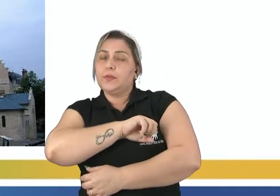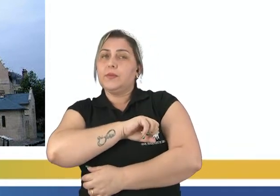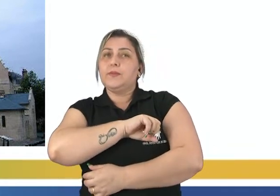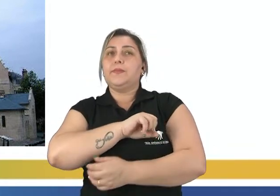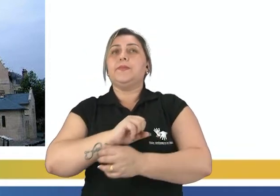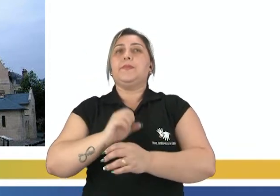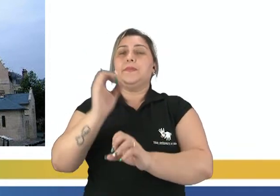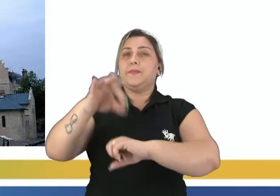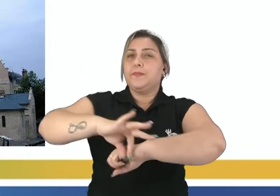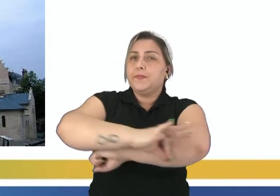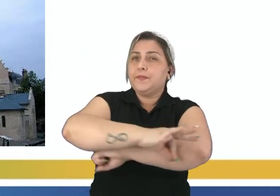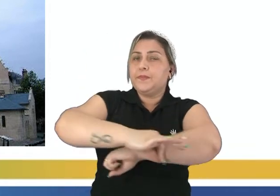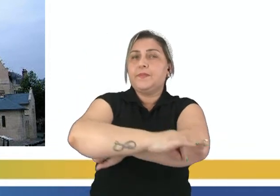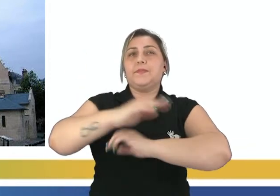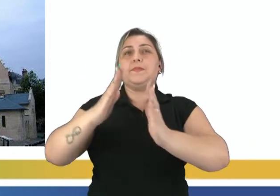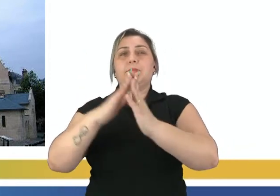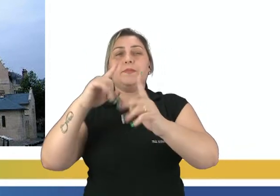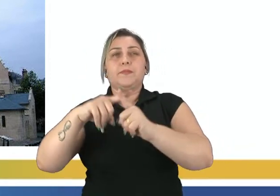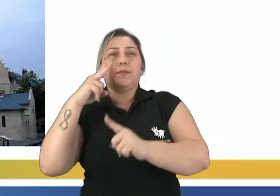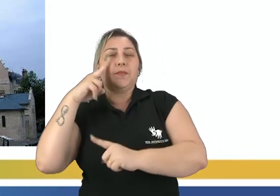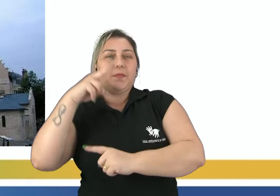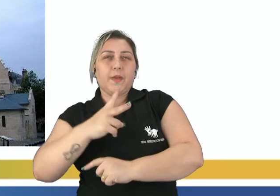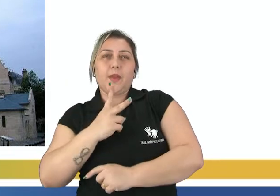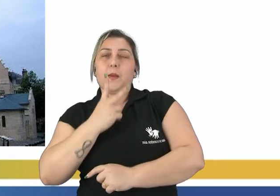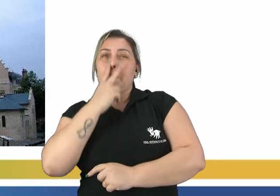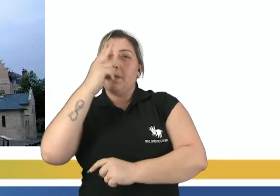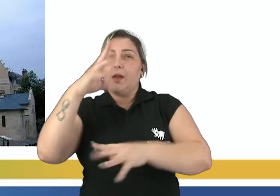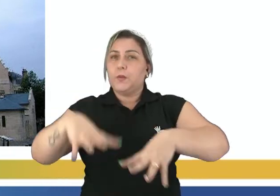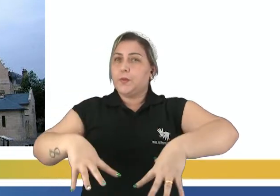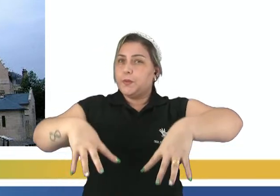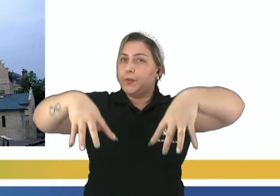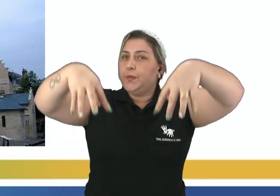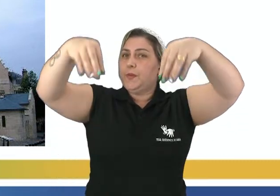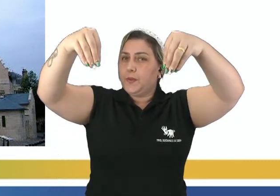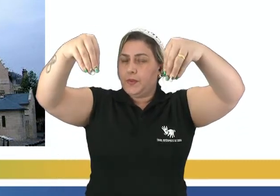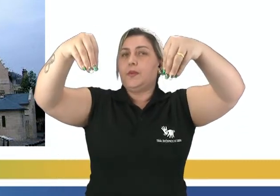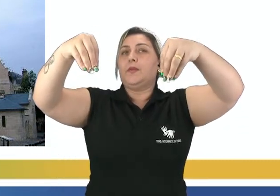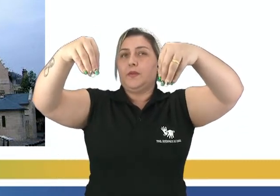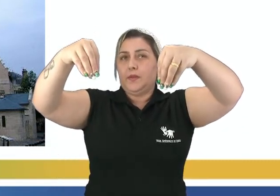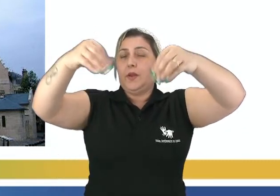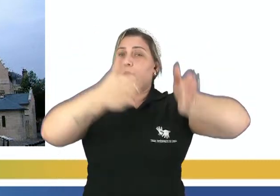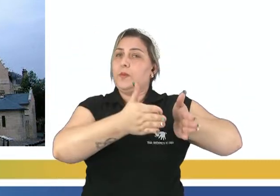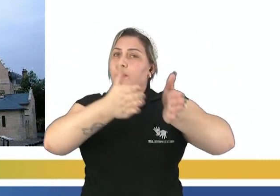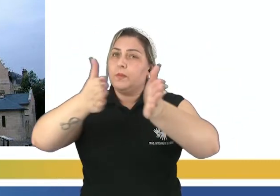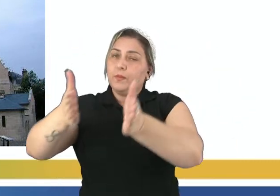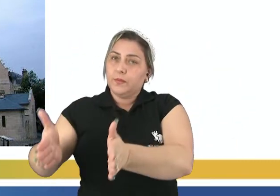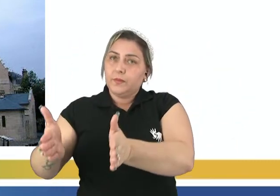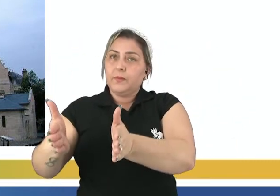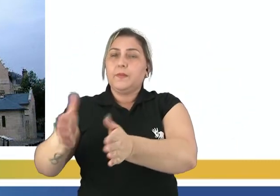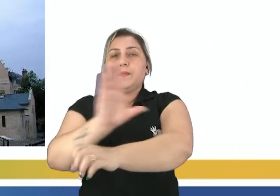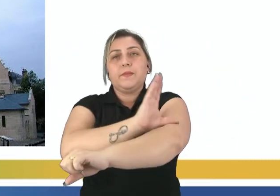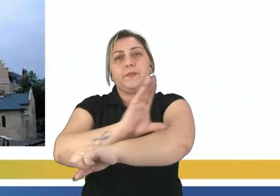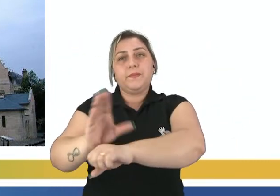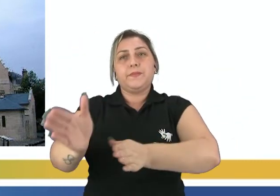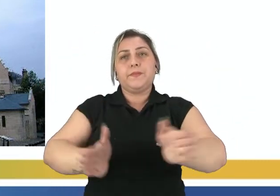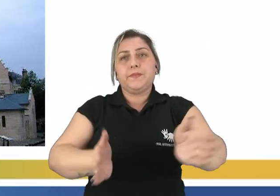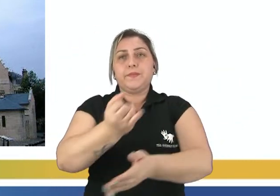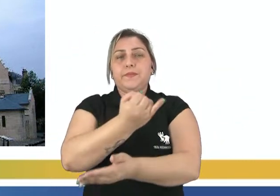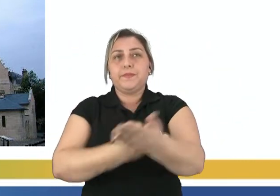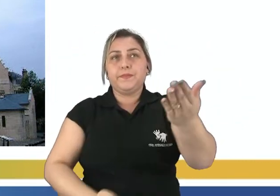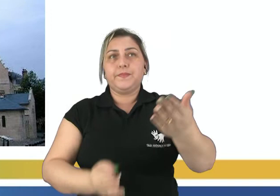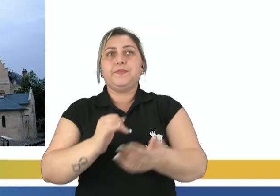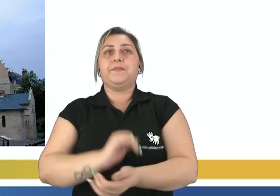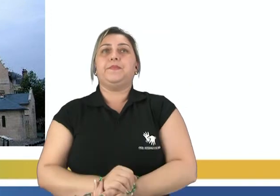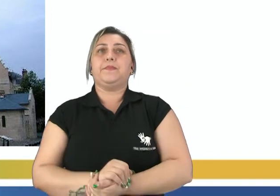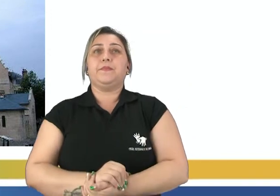dessa igreja que a gente olha e parece assim um castelo, ela é um marco desse período da cultura medieval, certo?